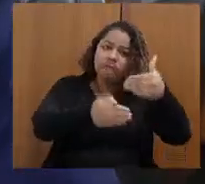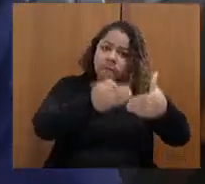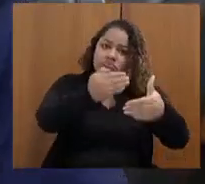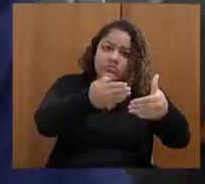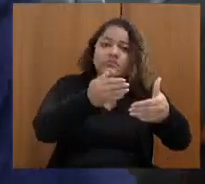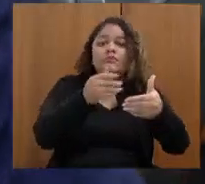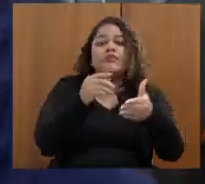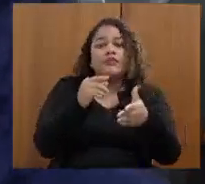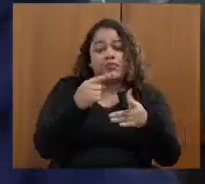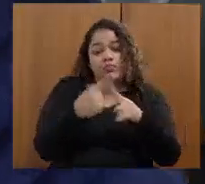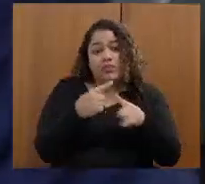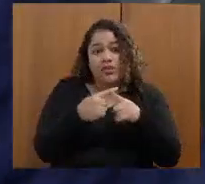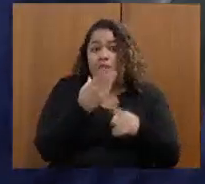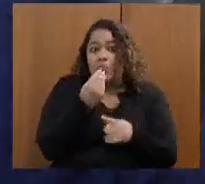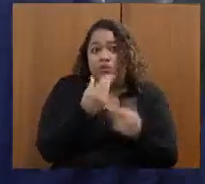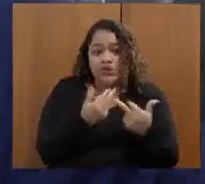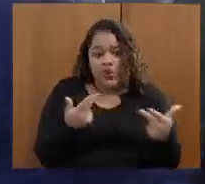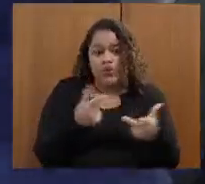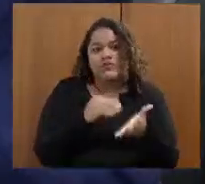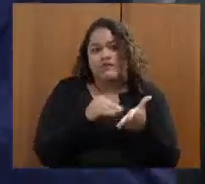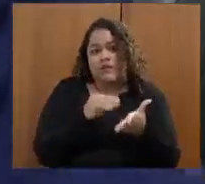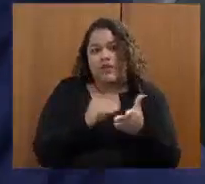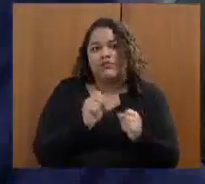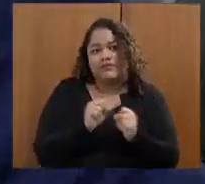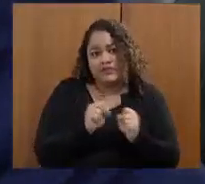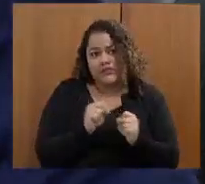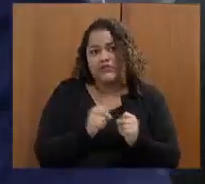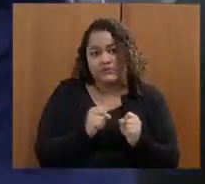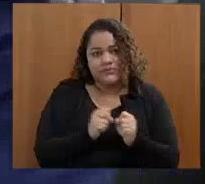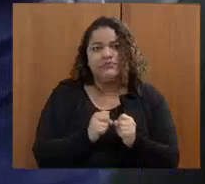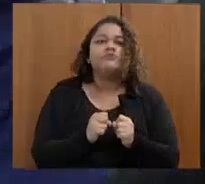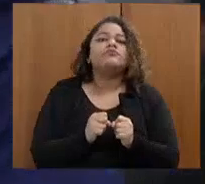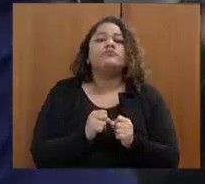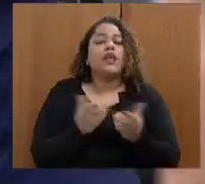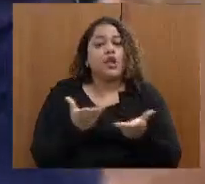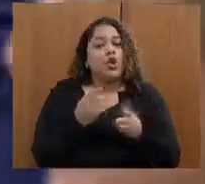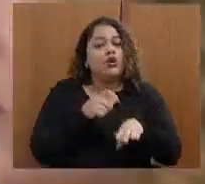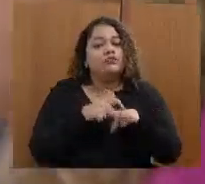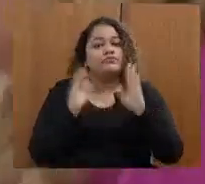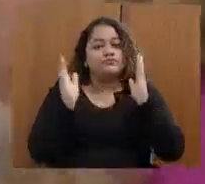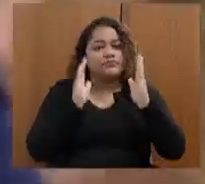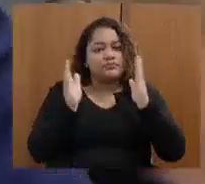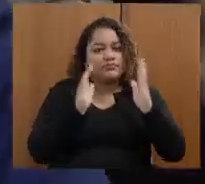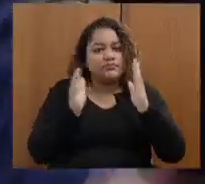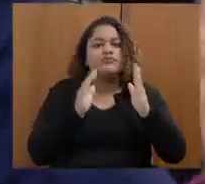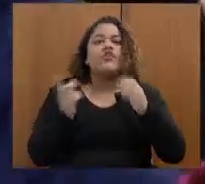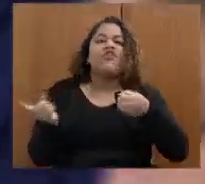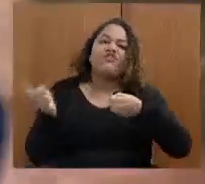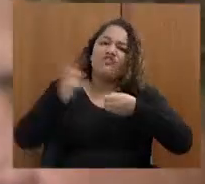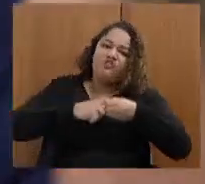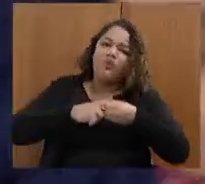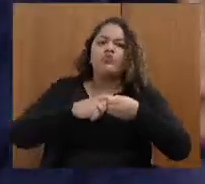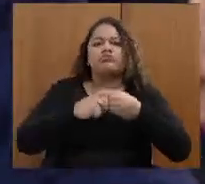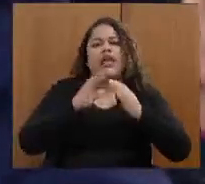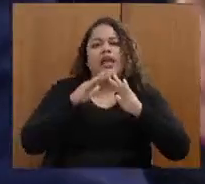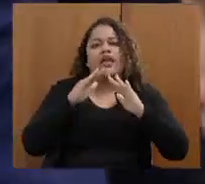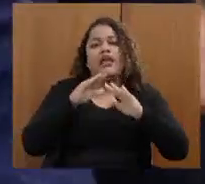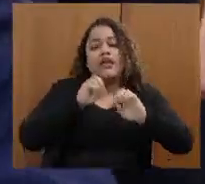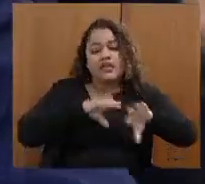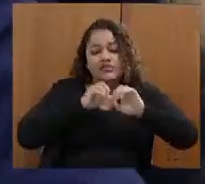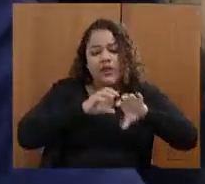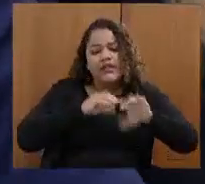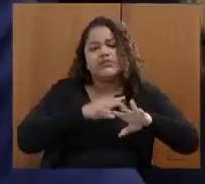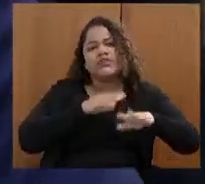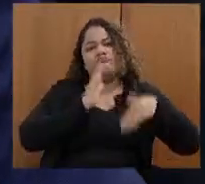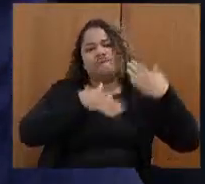ainda é um período agora a gente conseguir retomar os avanços educacionais em Minas Gerais Muito obrigado e o concurso